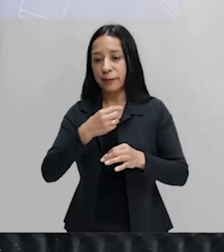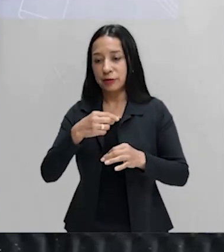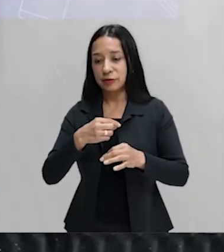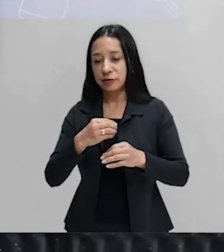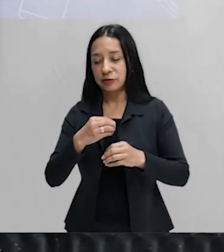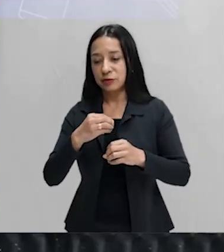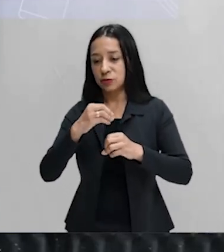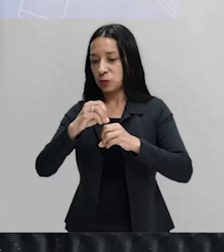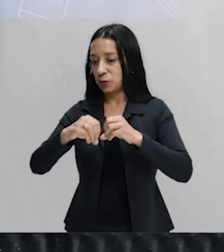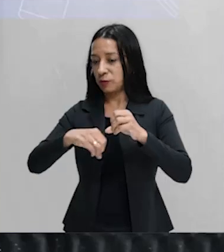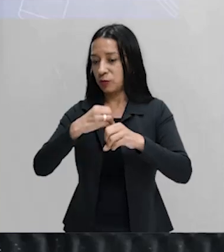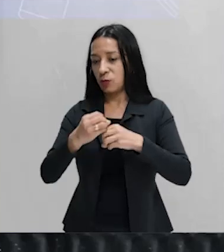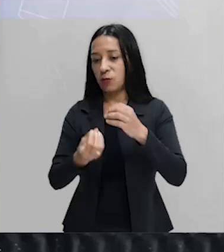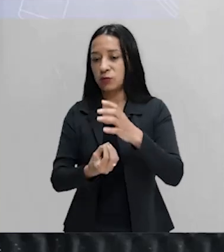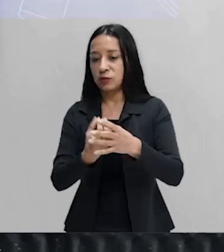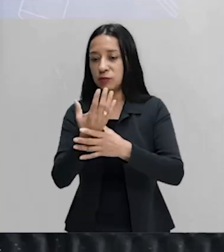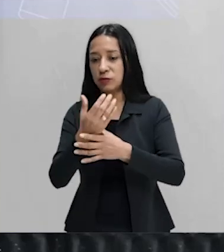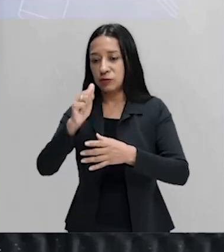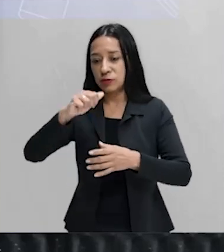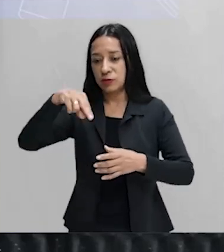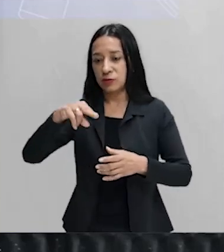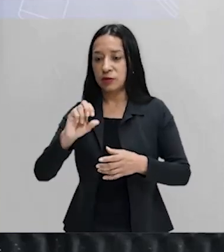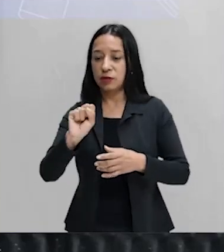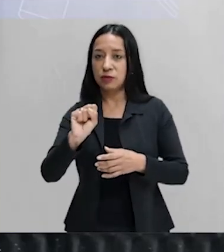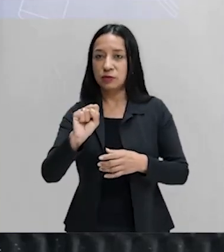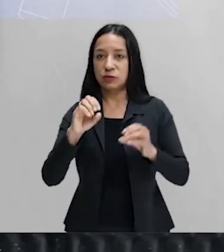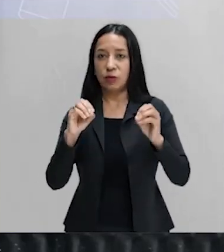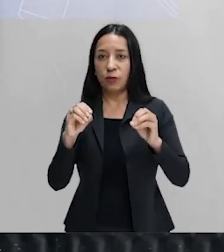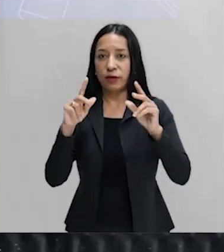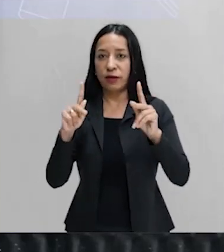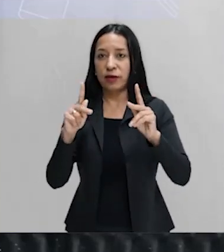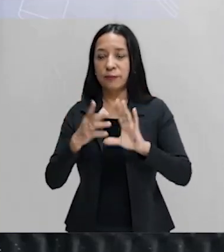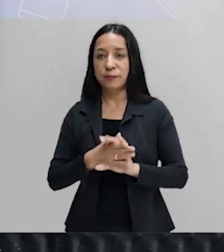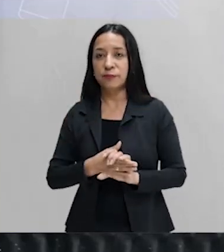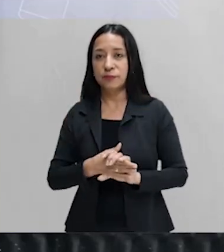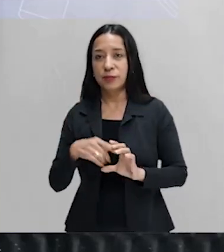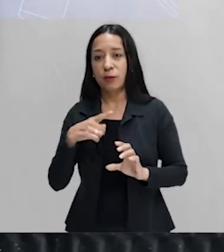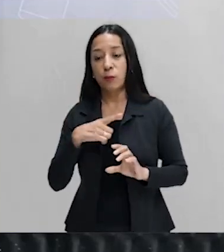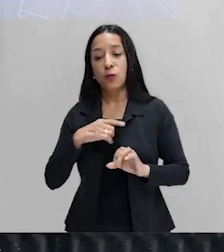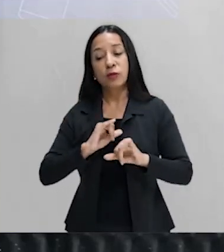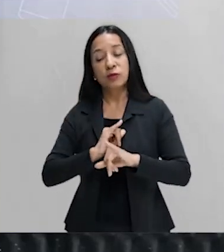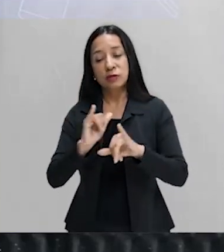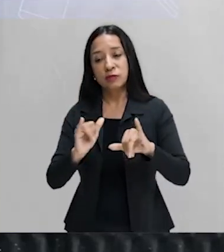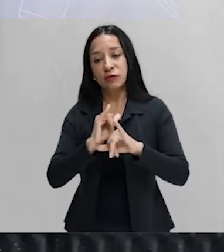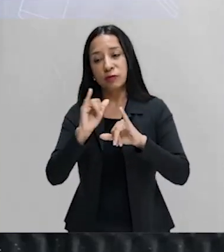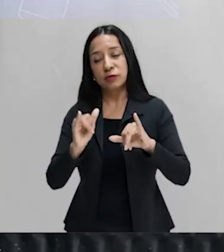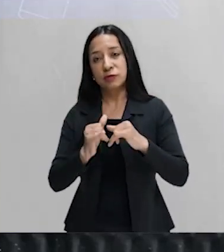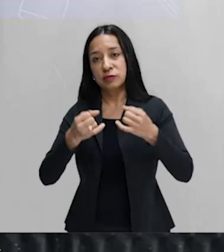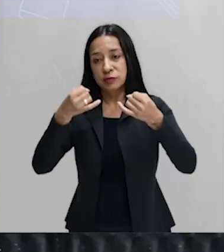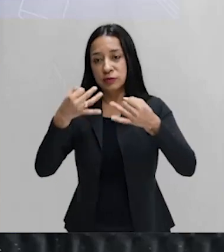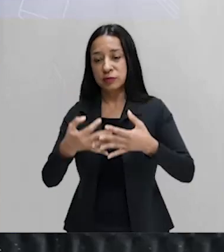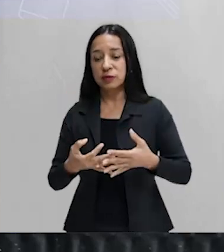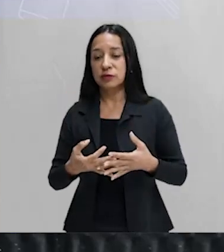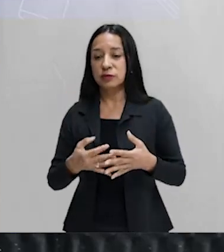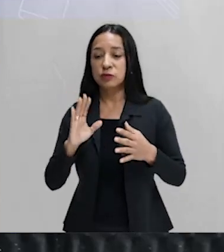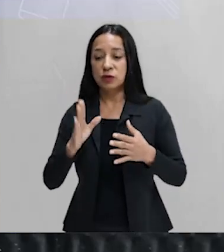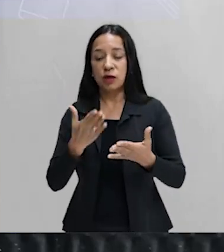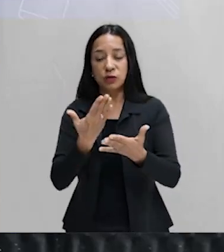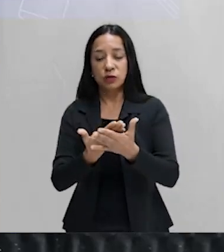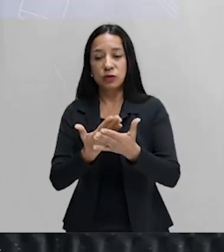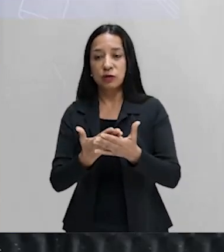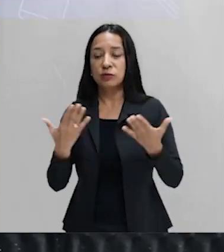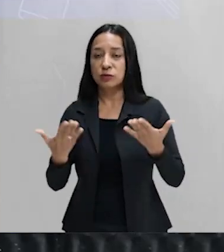que nos formou, deu origem ao ânus, ok? Então, tem muitas informações que eu já passei para vocês aqui, né,